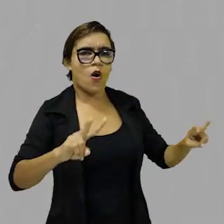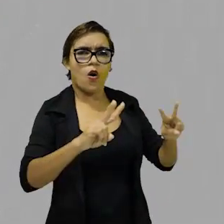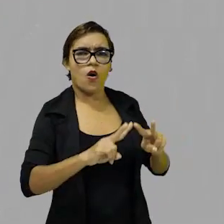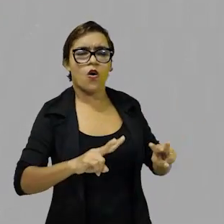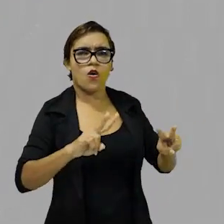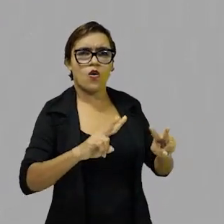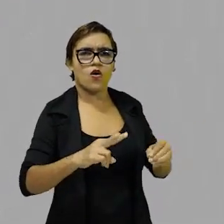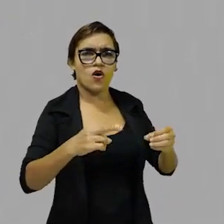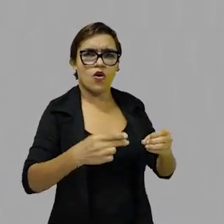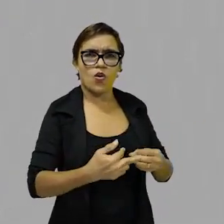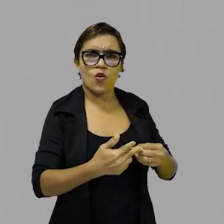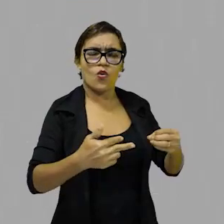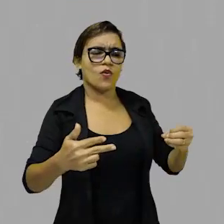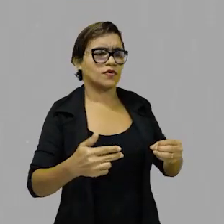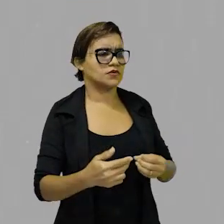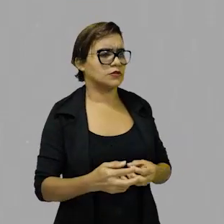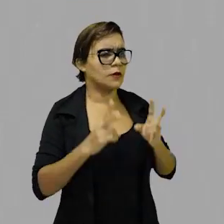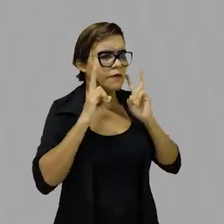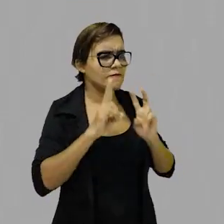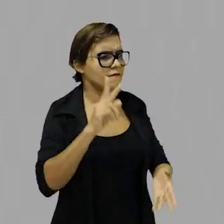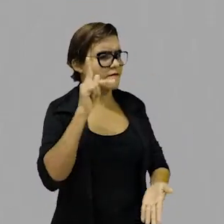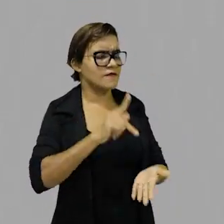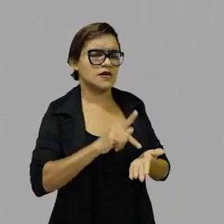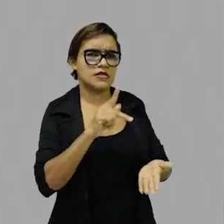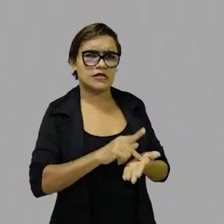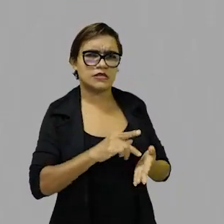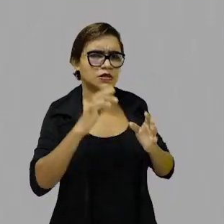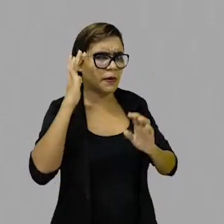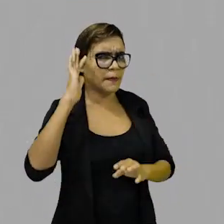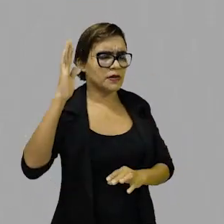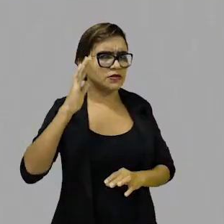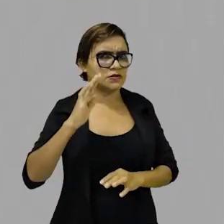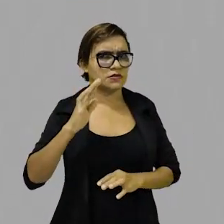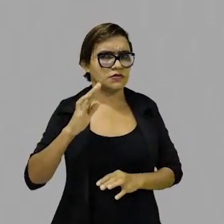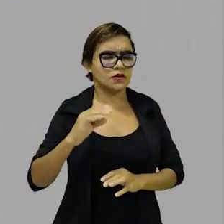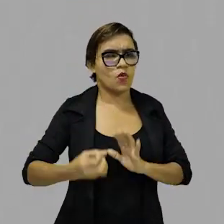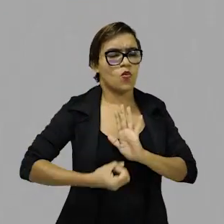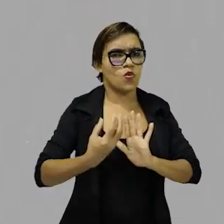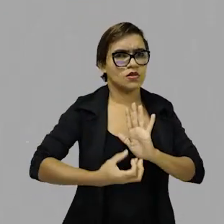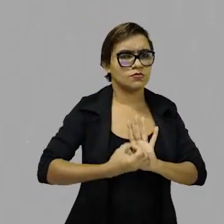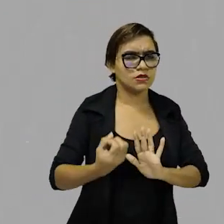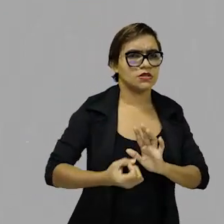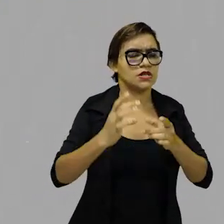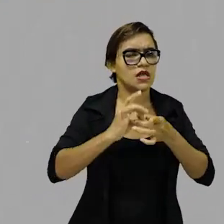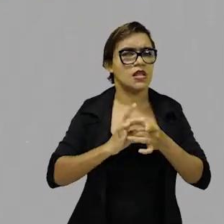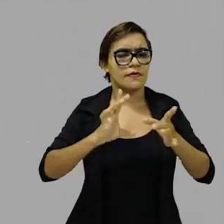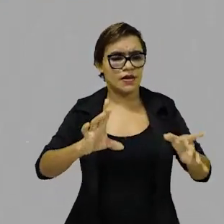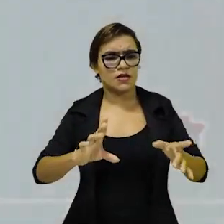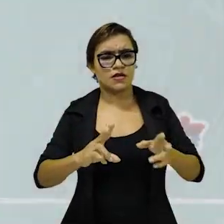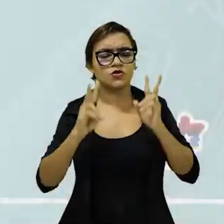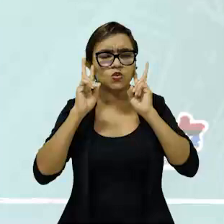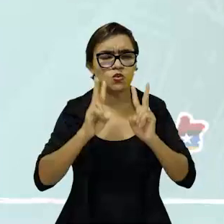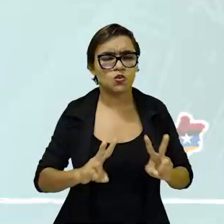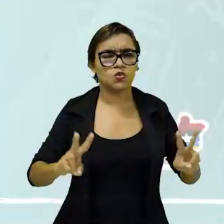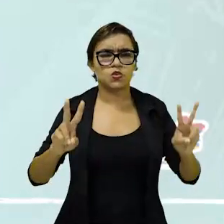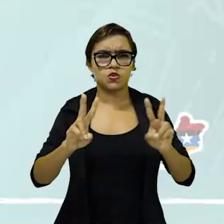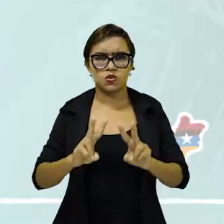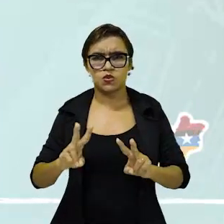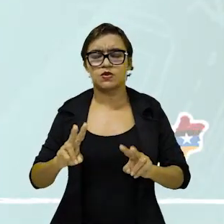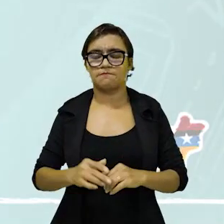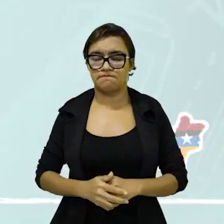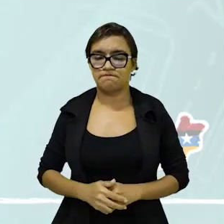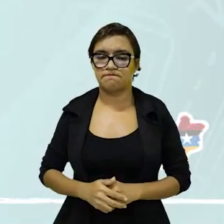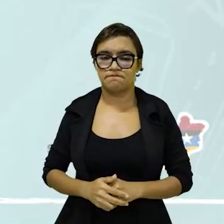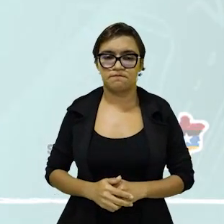o objeto exatamente como a gente imagina que seja. O expressionismo tem liberdade para transitar nessa